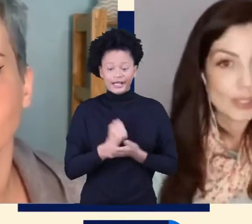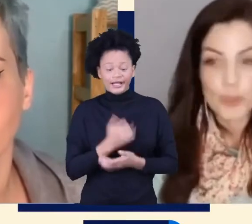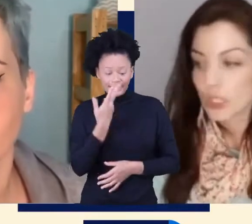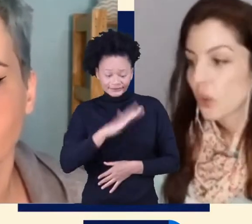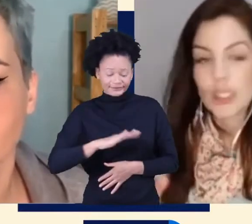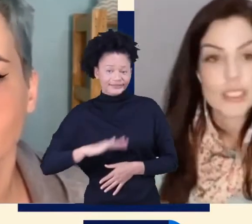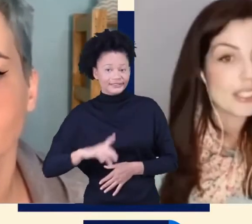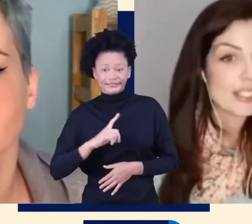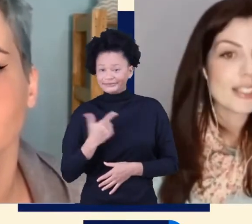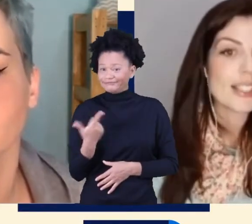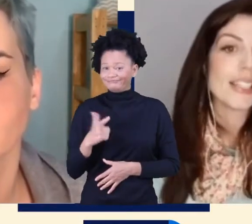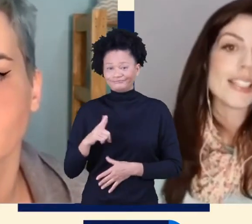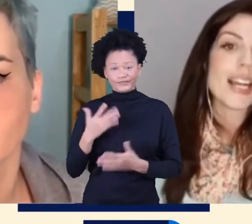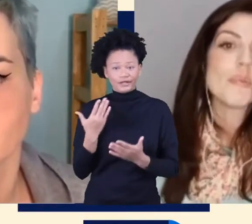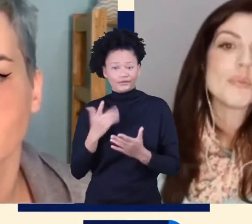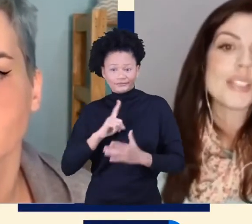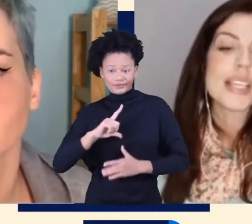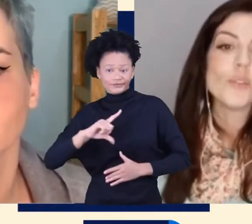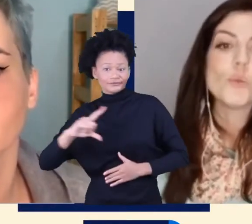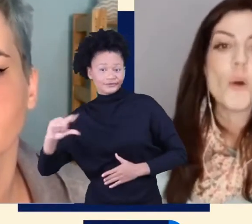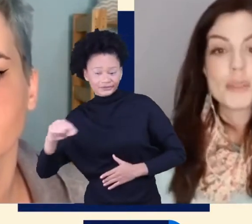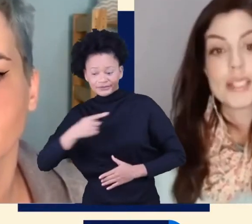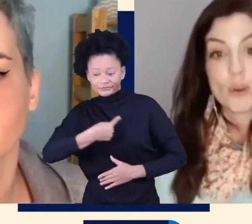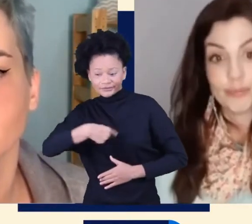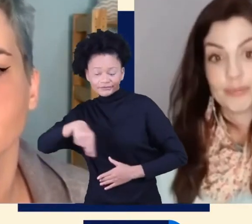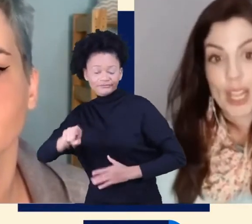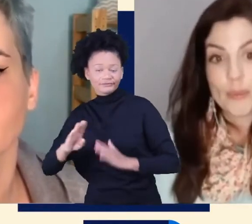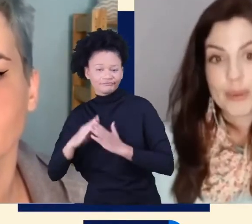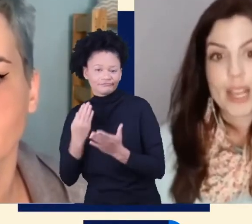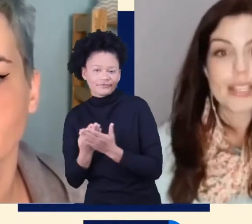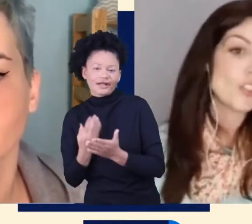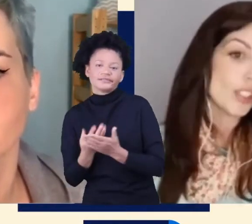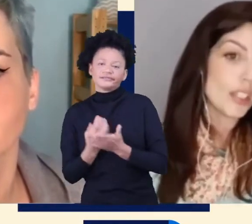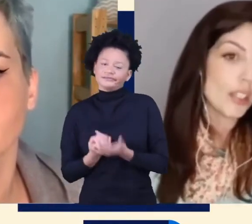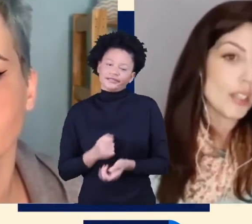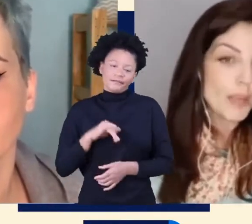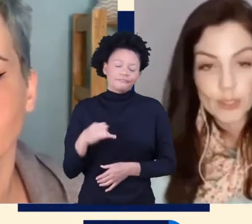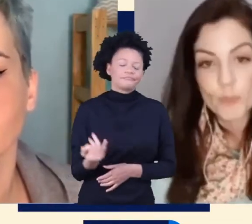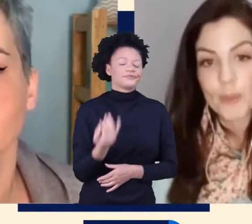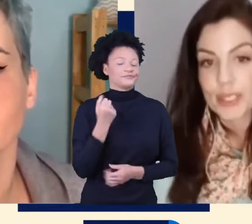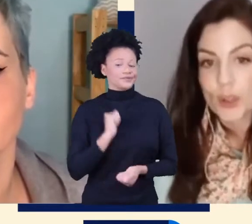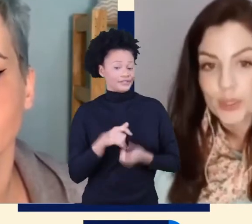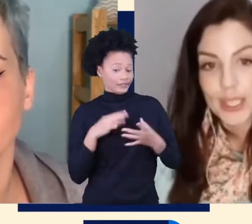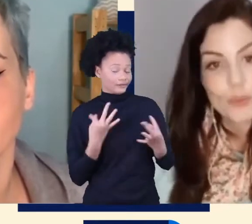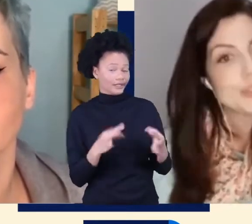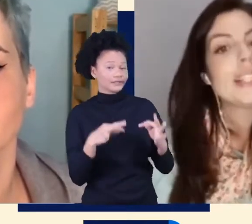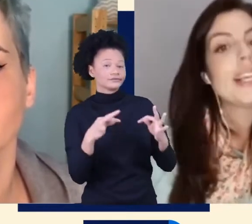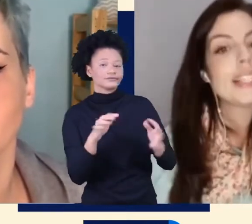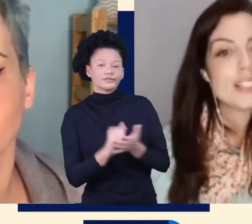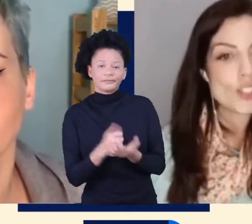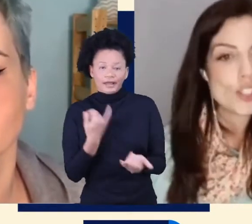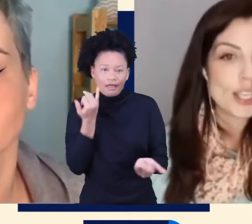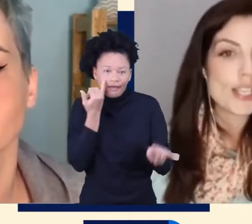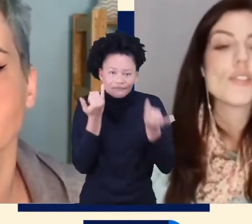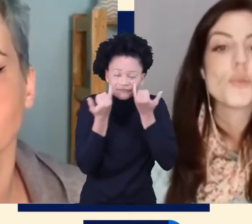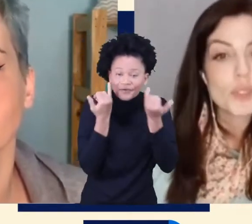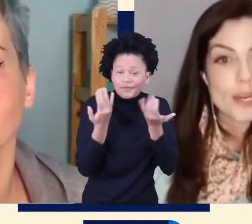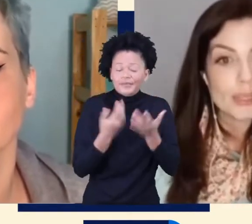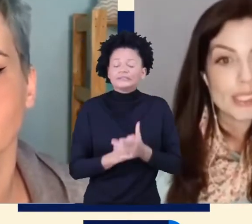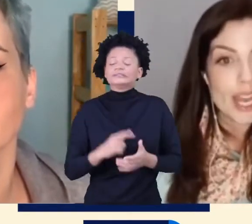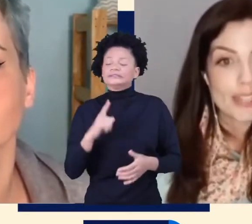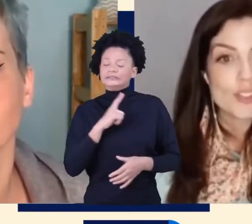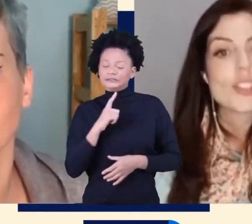não estão indo para a escola, às vezes as telas acabam sendo uma opção, né, de entretenimento, para passar o tempo, e aí a gente tem